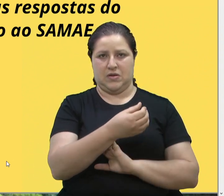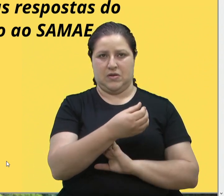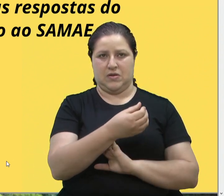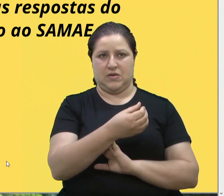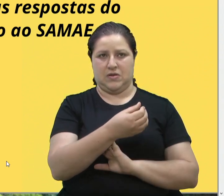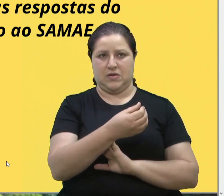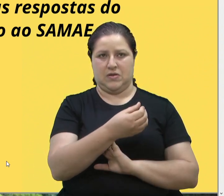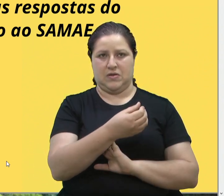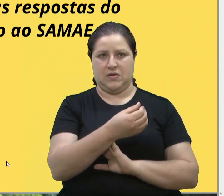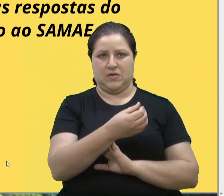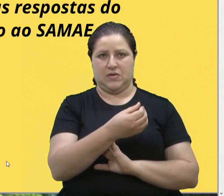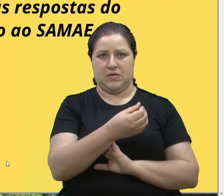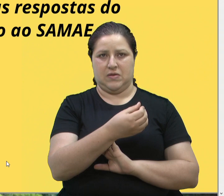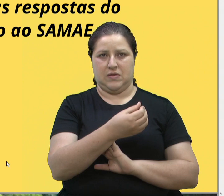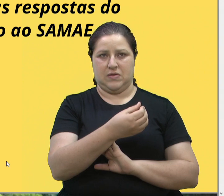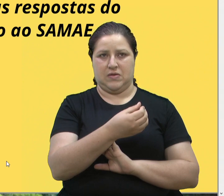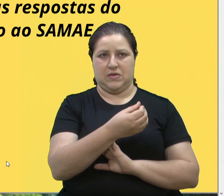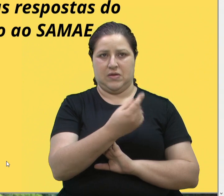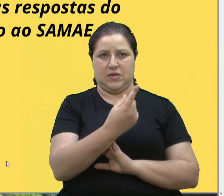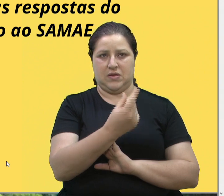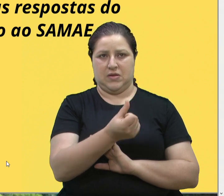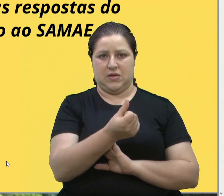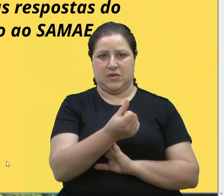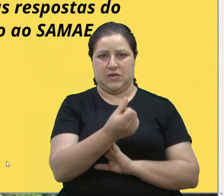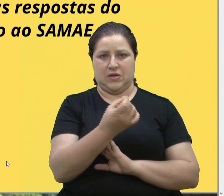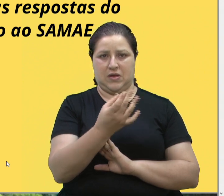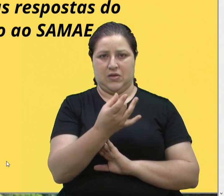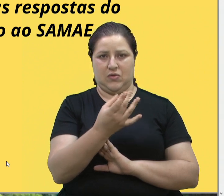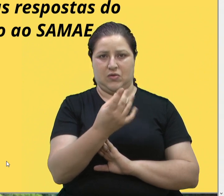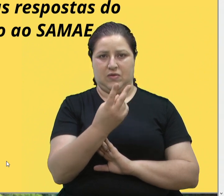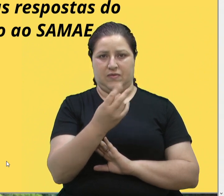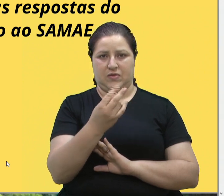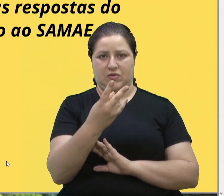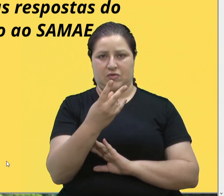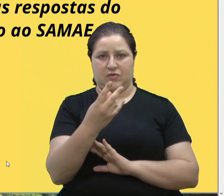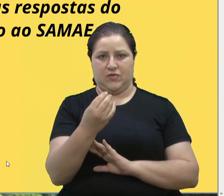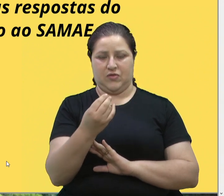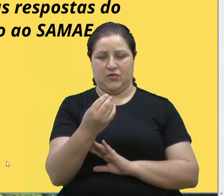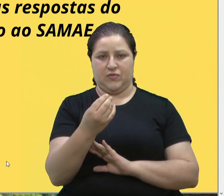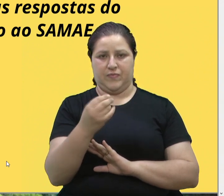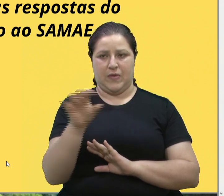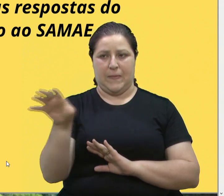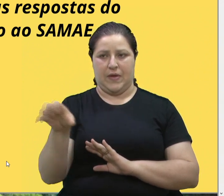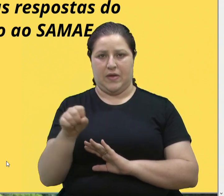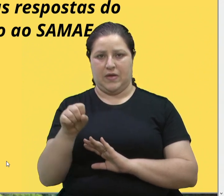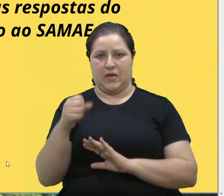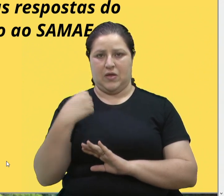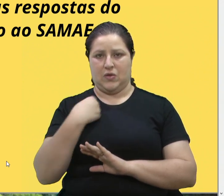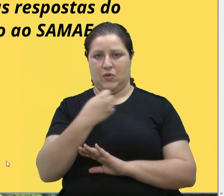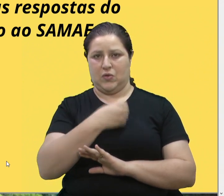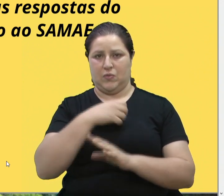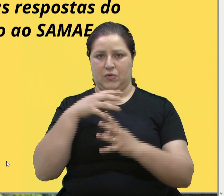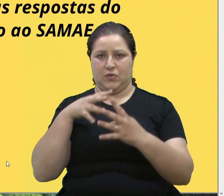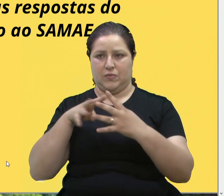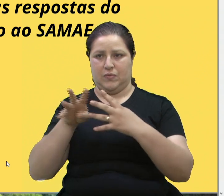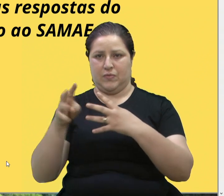2020. Peguei números do portal da transparência de repasses do SAMAI para com a